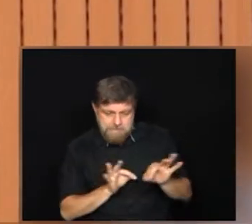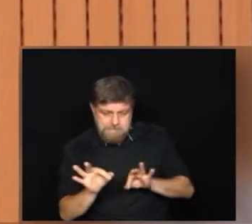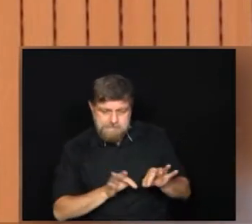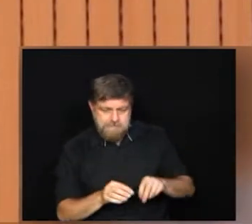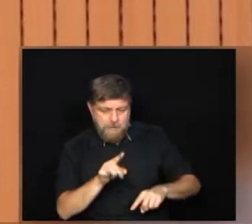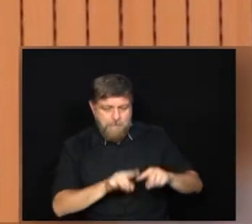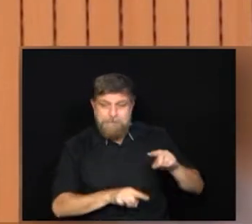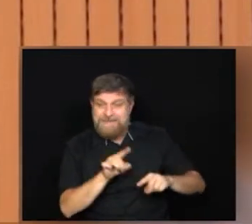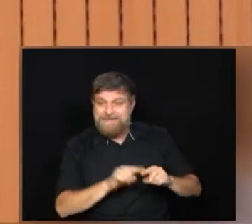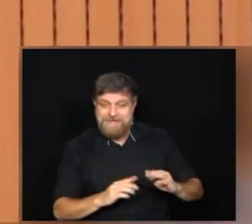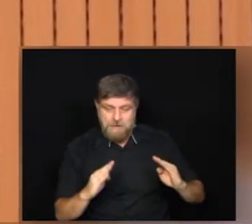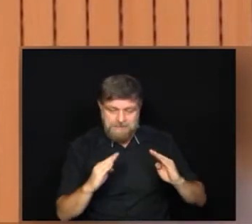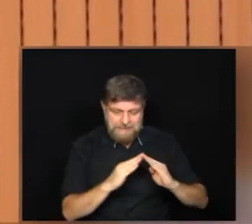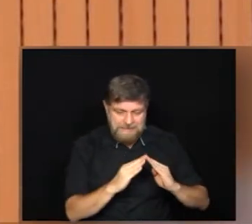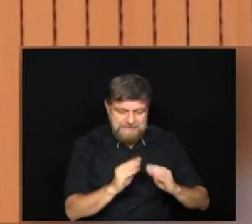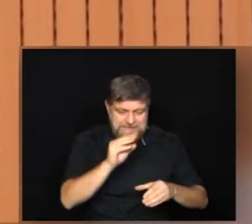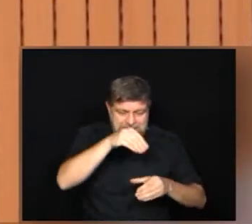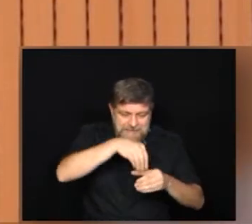distância